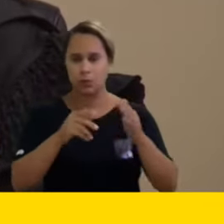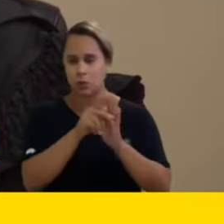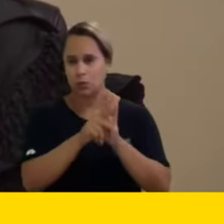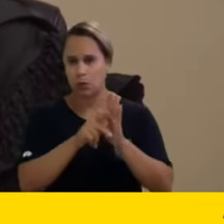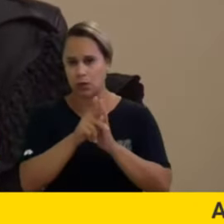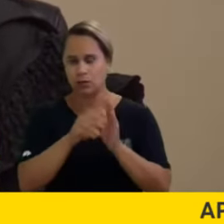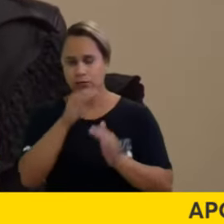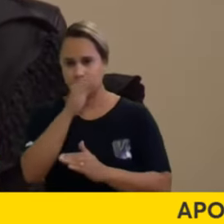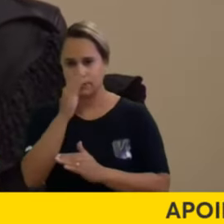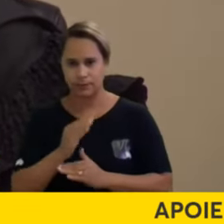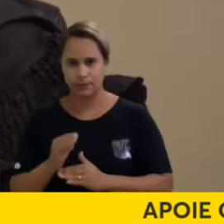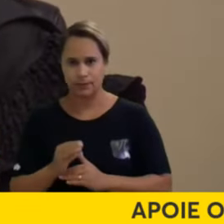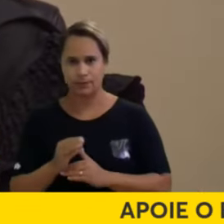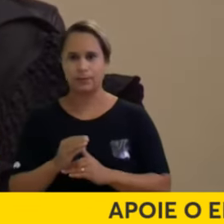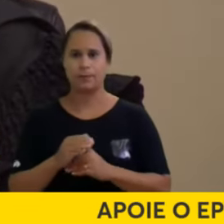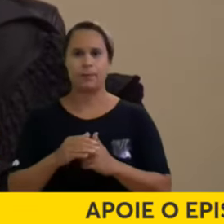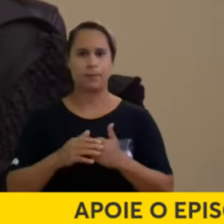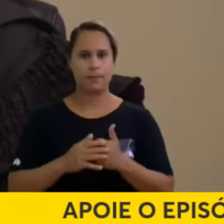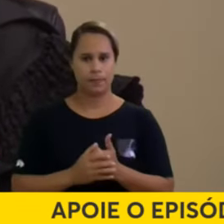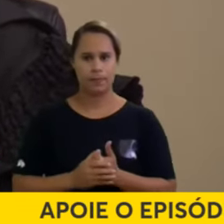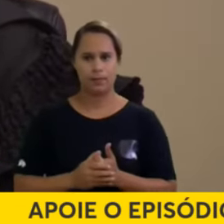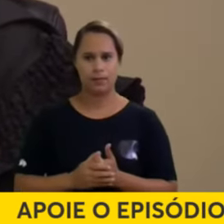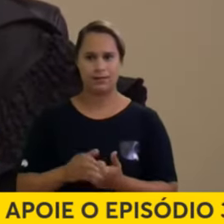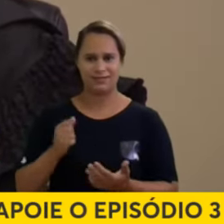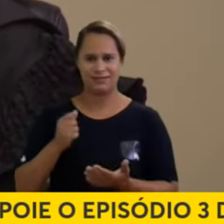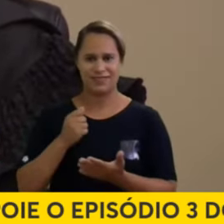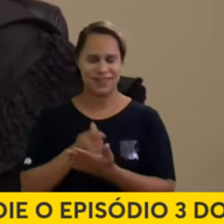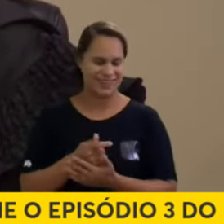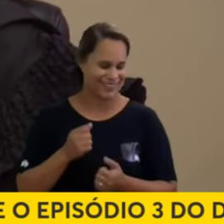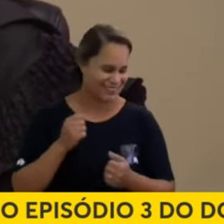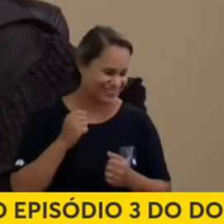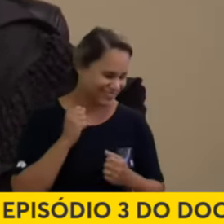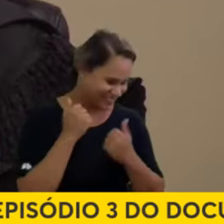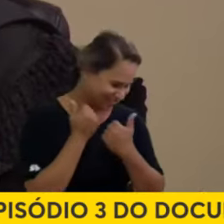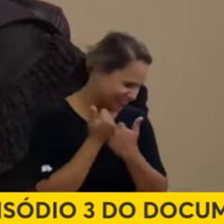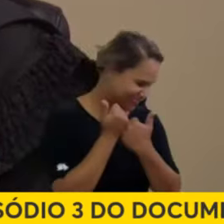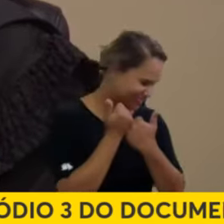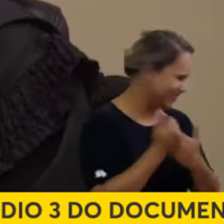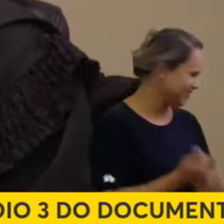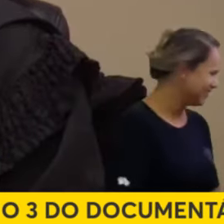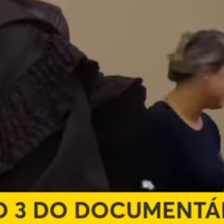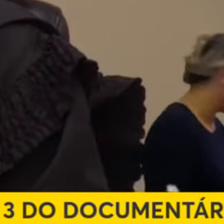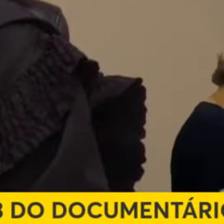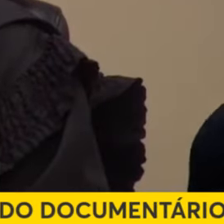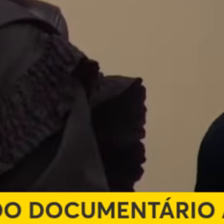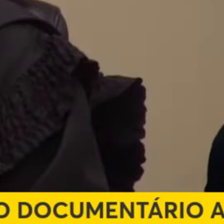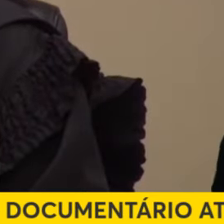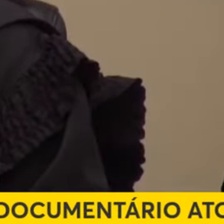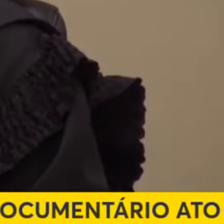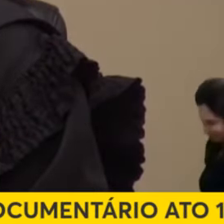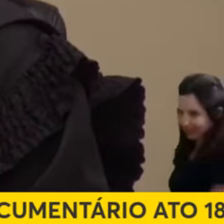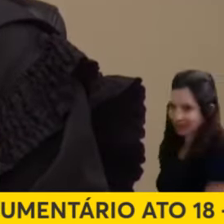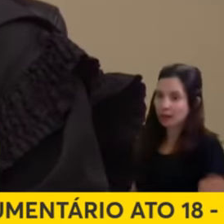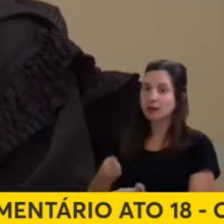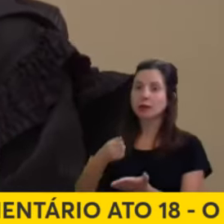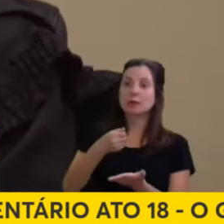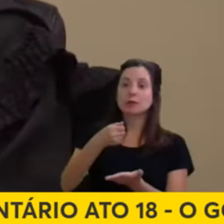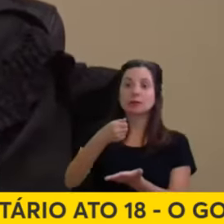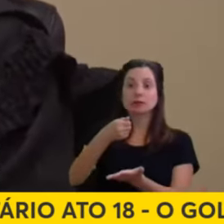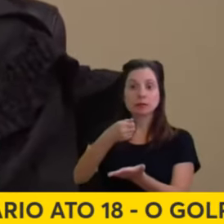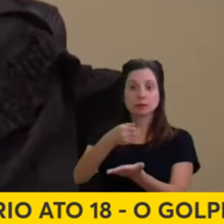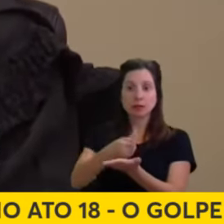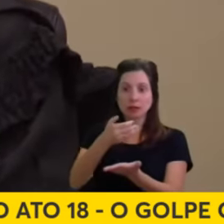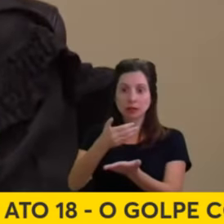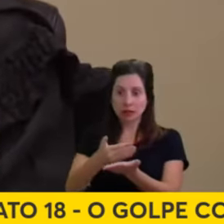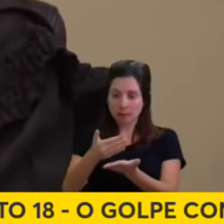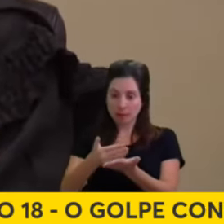primo de dezembro de 21 com o pagamento de R 60.000 divididos em duas mensalidades e custeio de tributos incidentes nessa relação e aqui cito